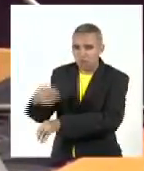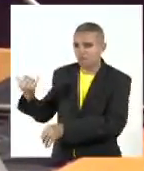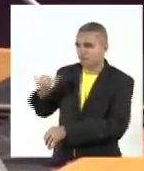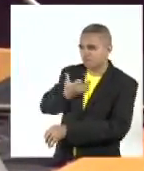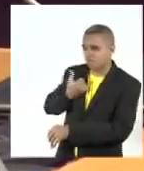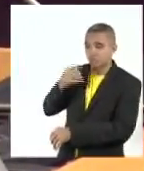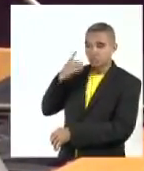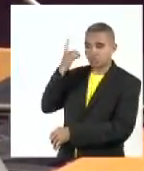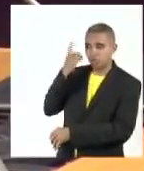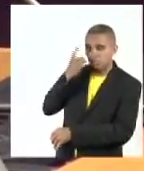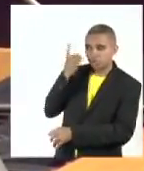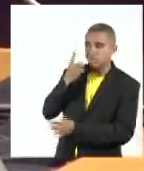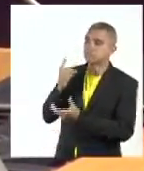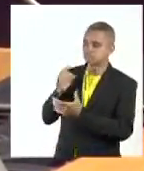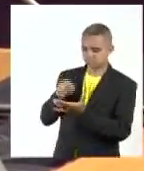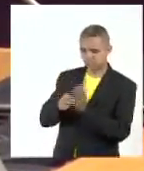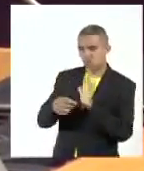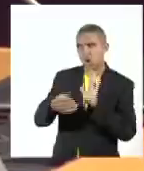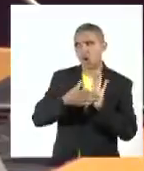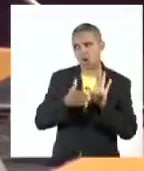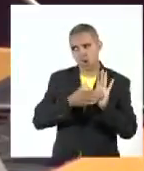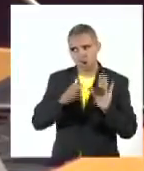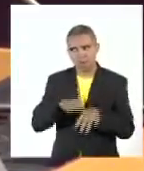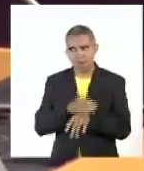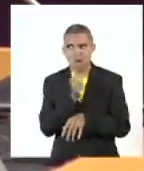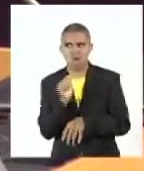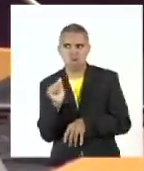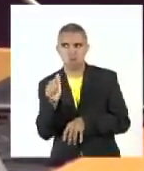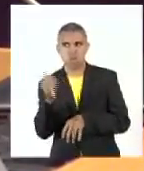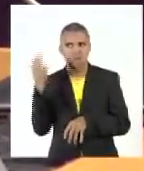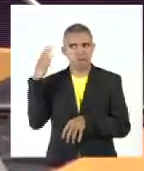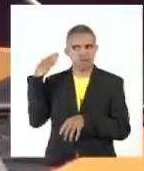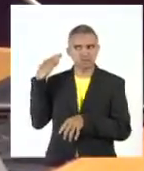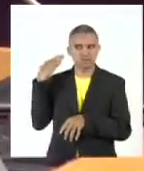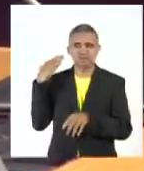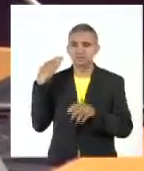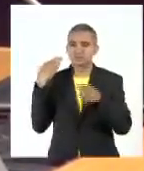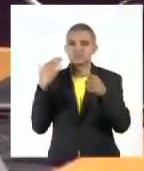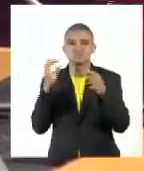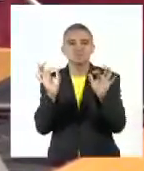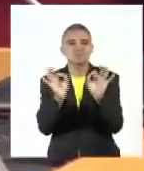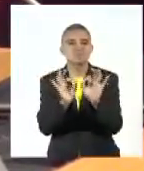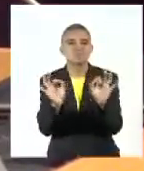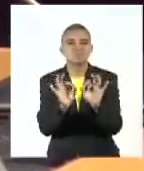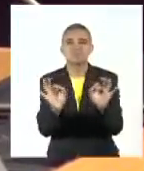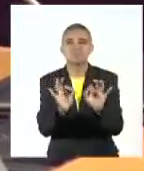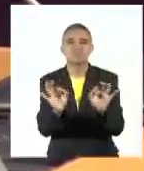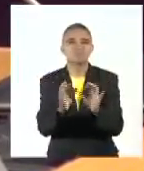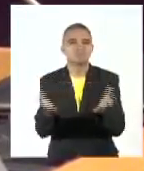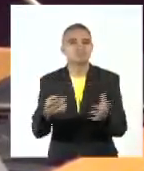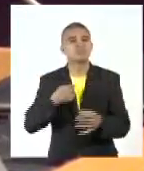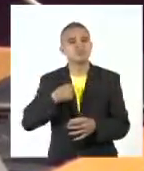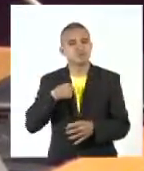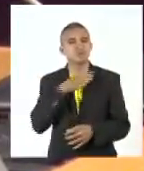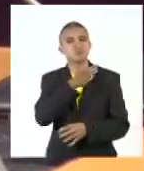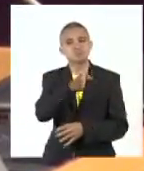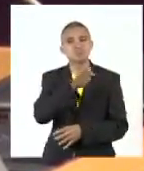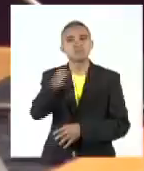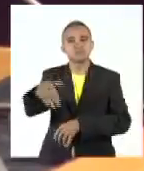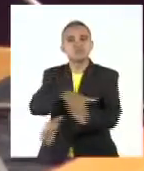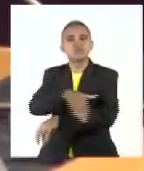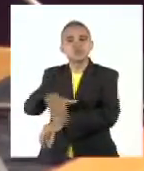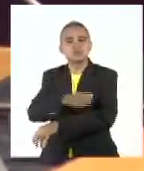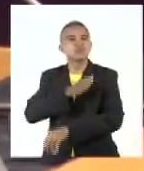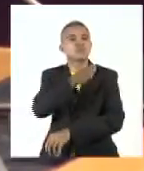dizer, isso aqui está funcionando, está muito melhor, agora isso está bom, isso está... Não existe nada. Eu vou às ruas, eu converso com a população